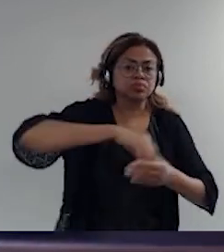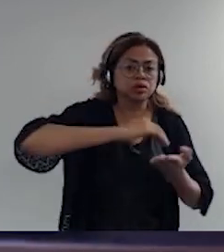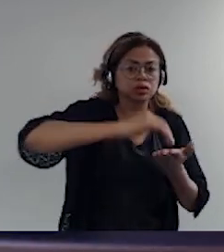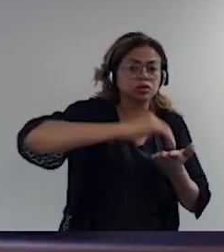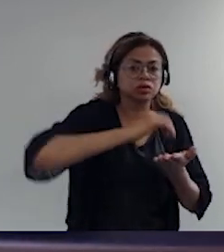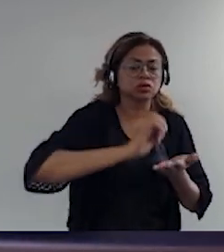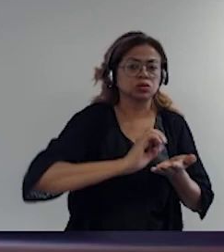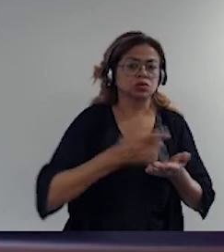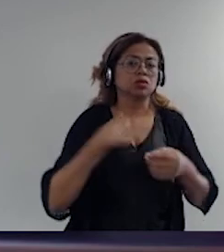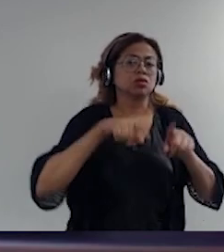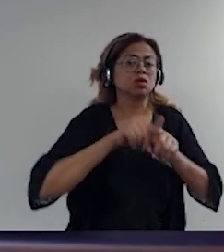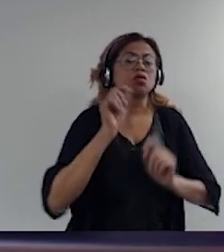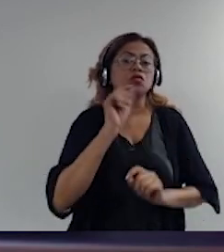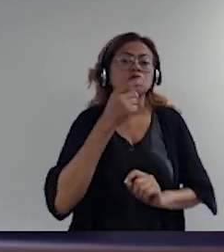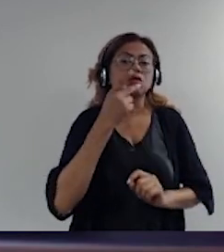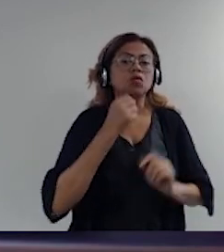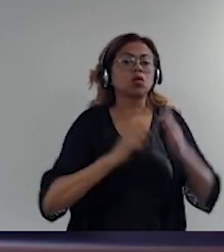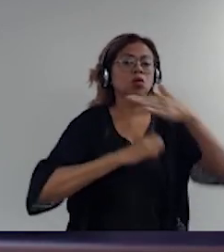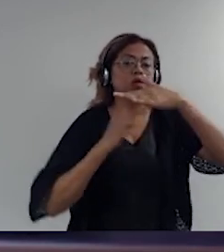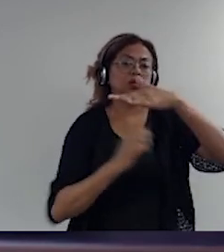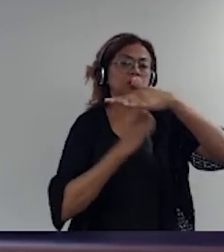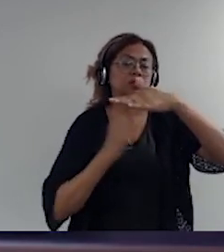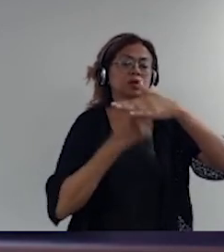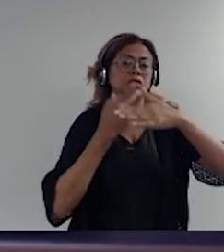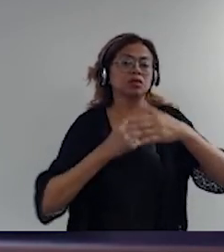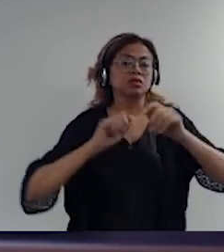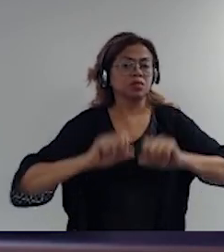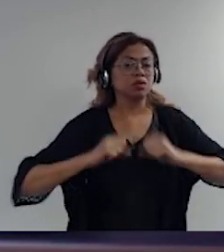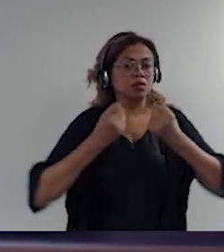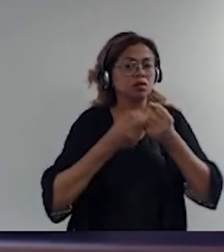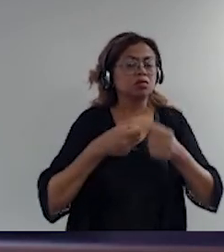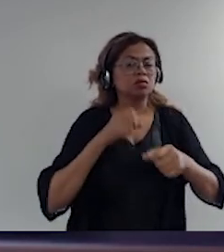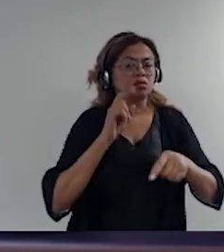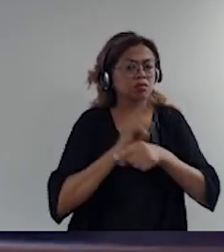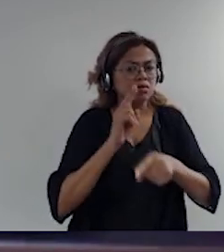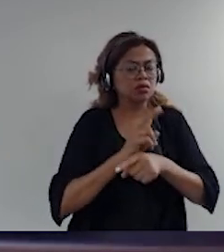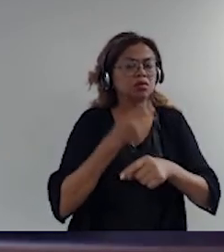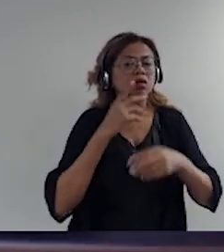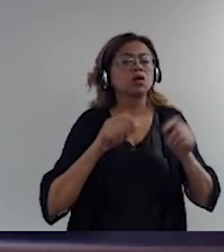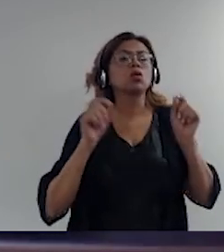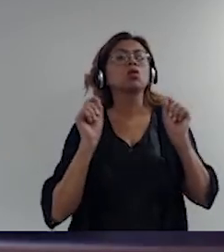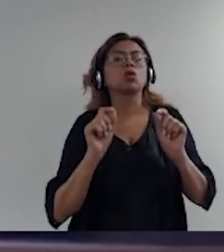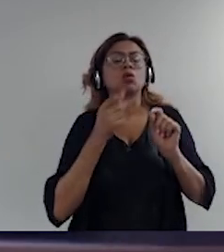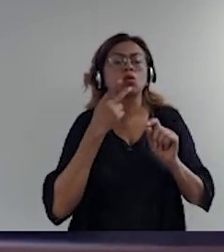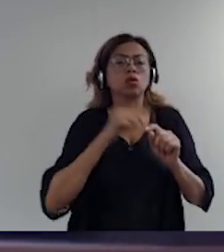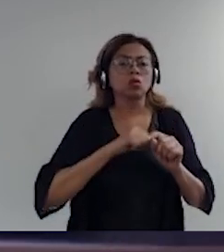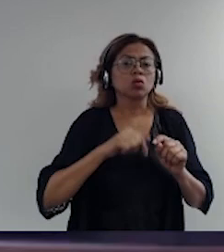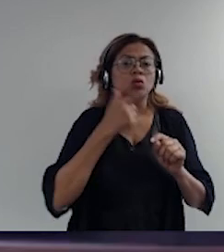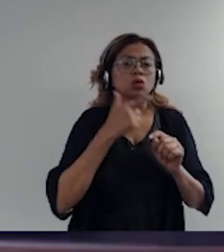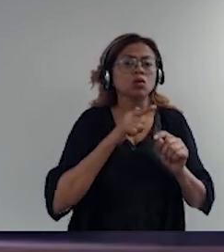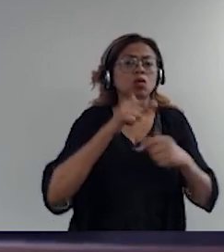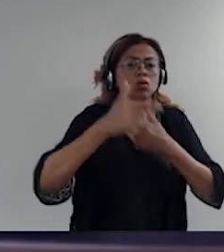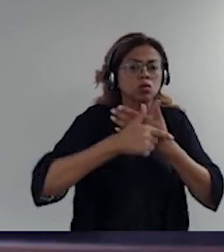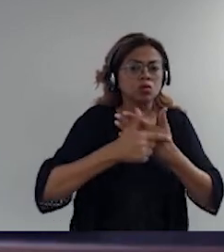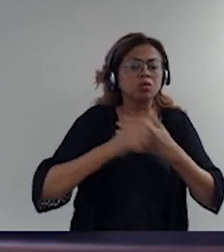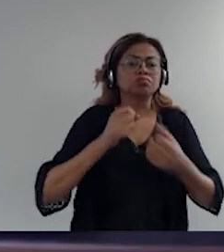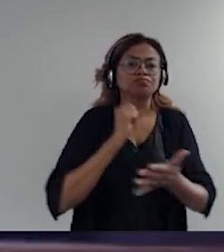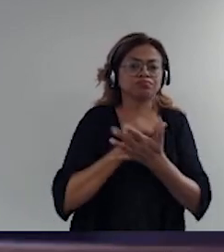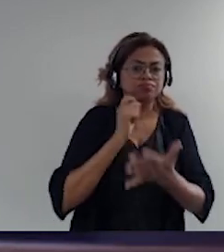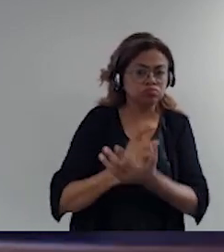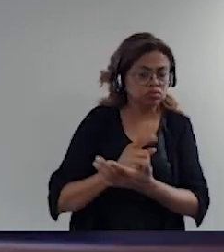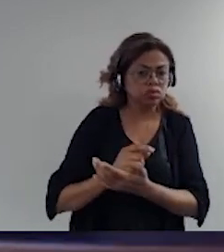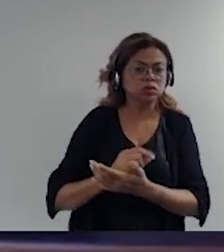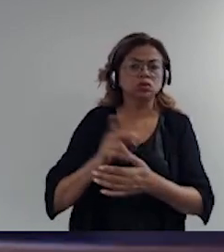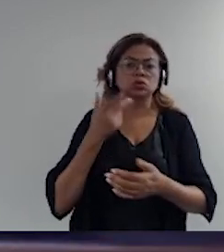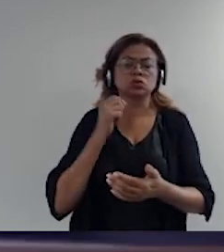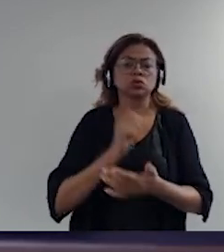para defender o valor do papel e fazer planos de recompra, que é um movimento natural durante a crise,